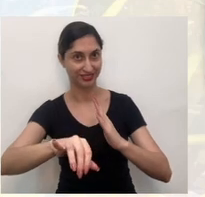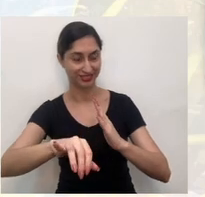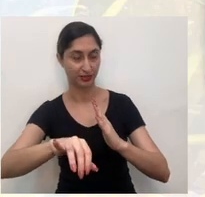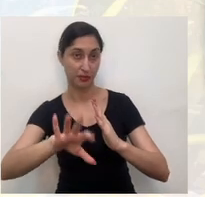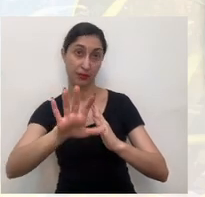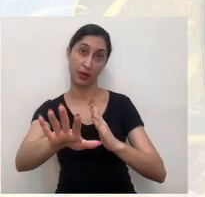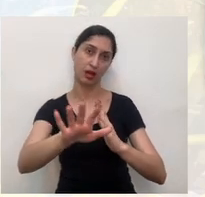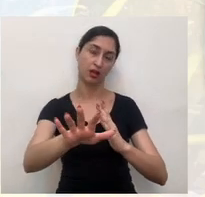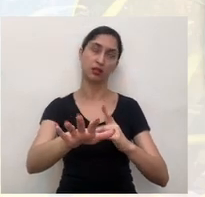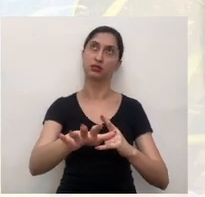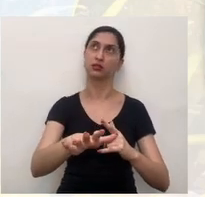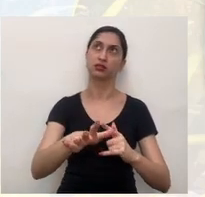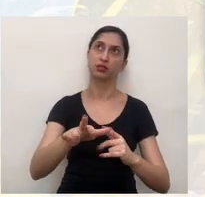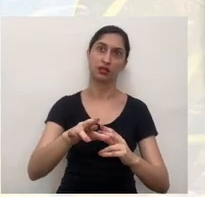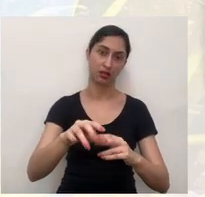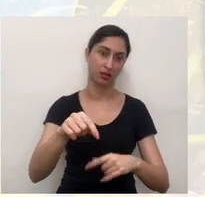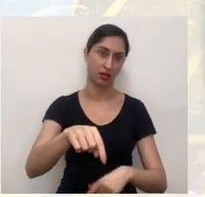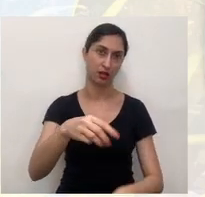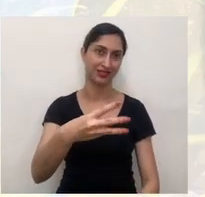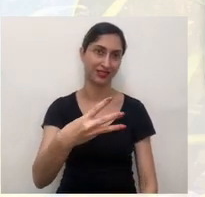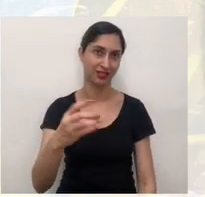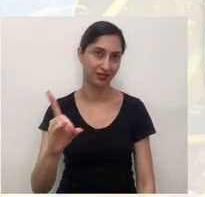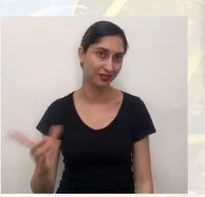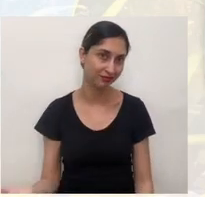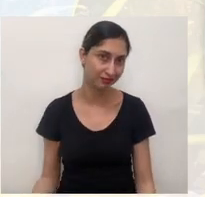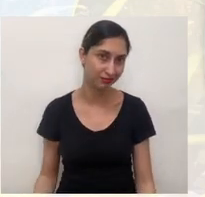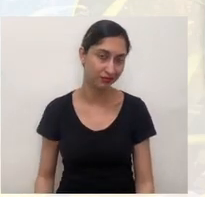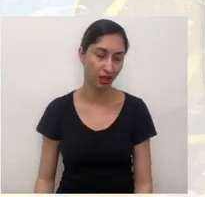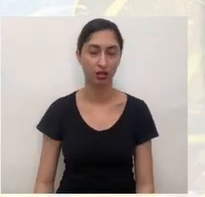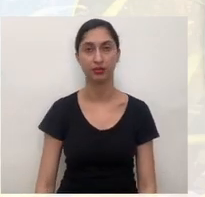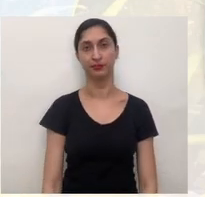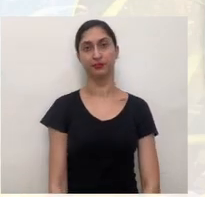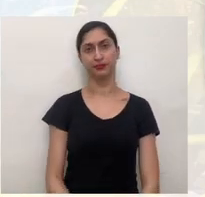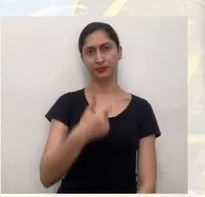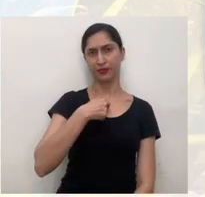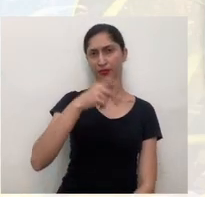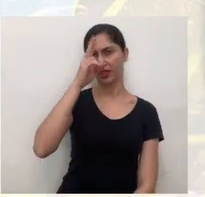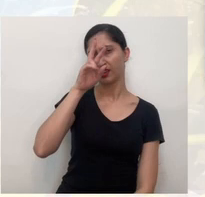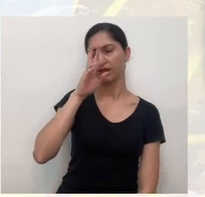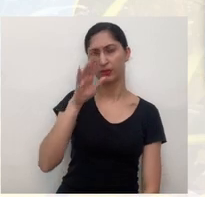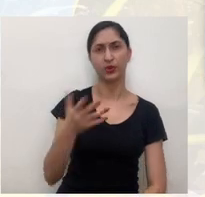muito no escritório, a gente rabiscando, e a gente dizia assim: